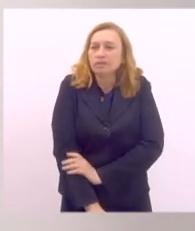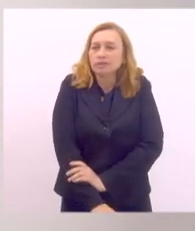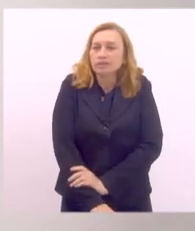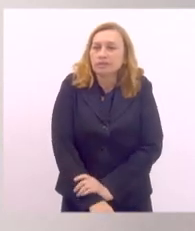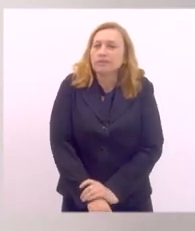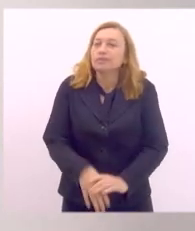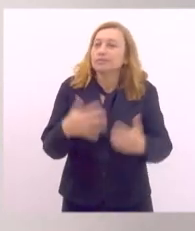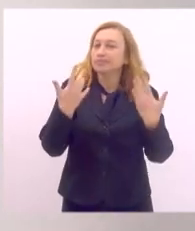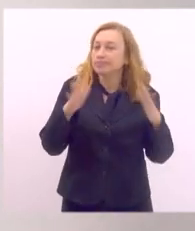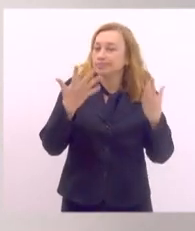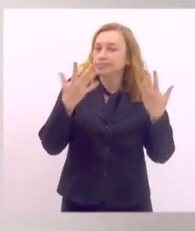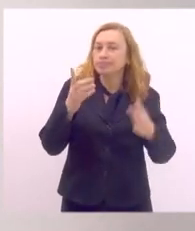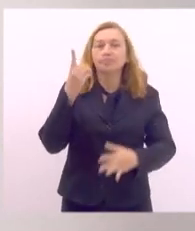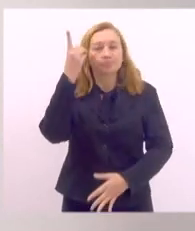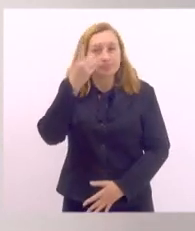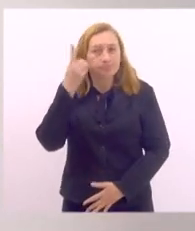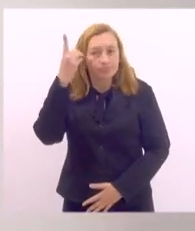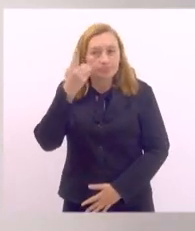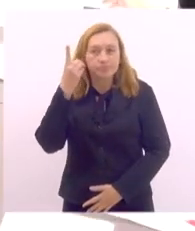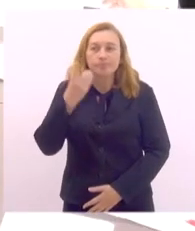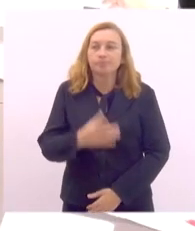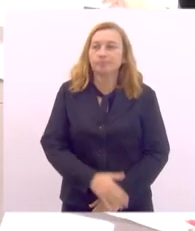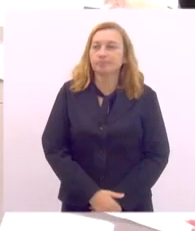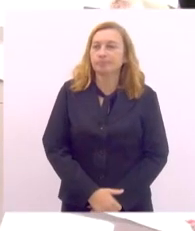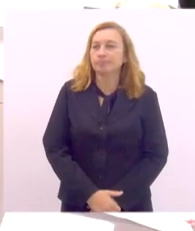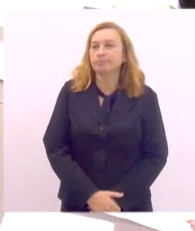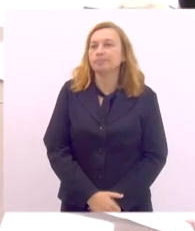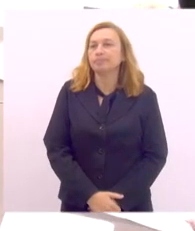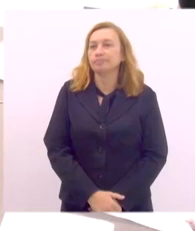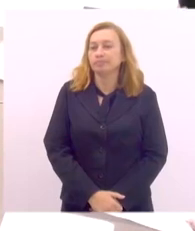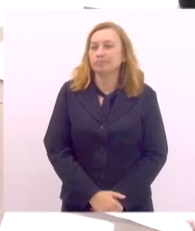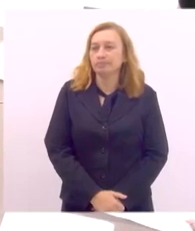Parabéns, deputado. Está com você. Oi, parabéns.